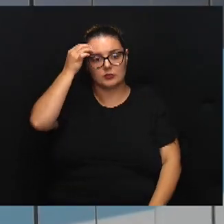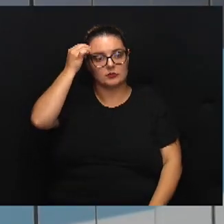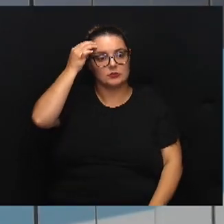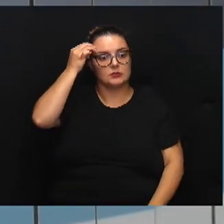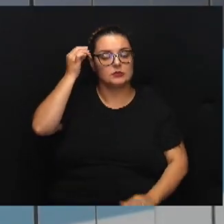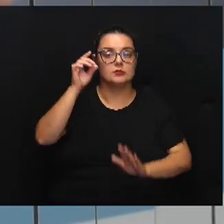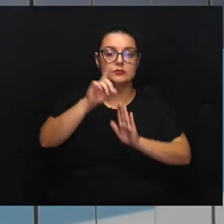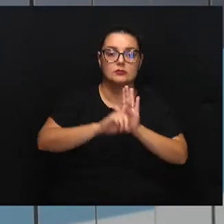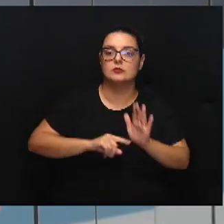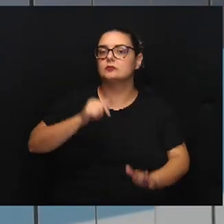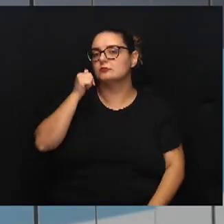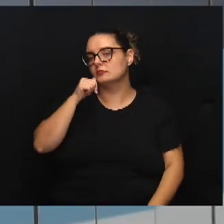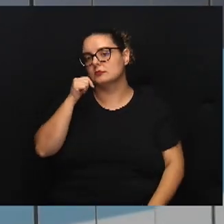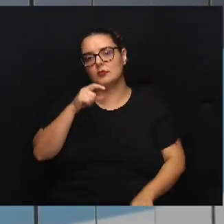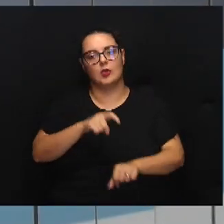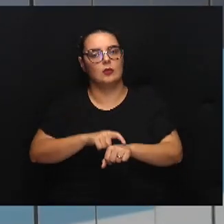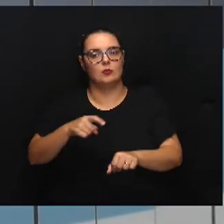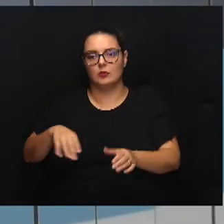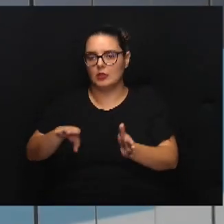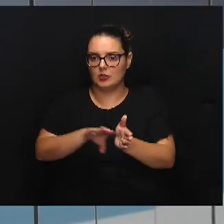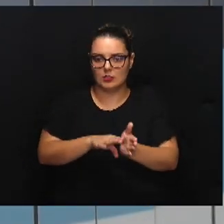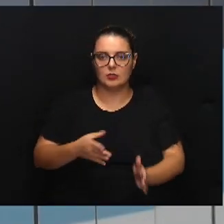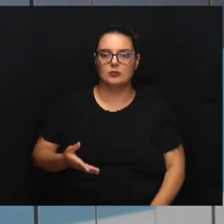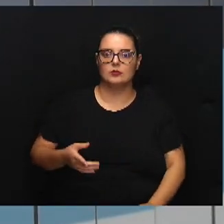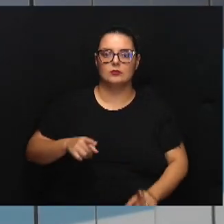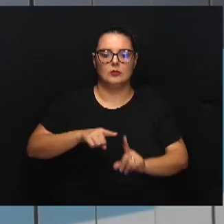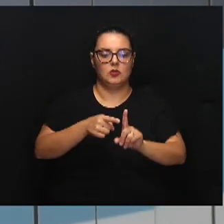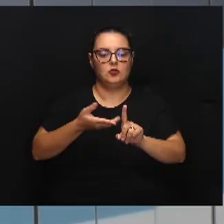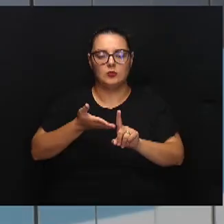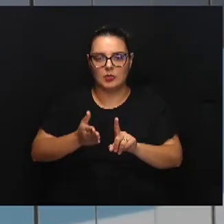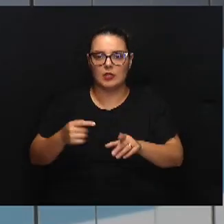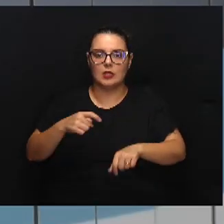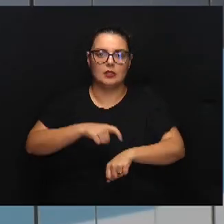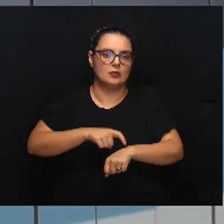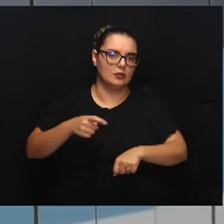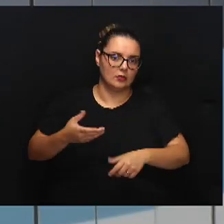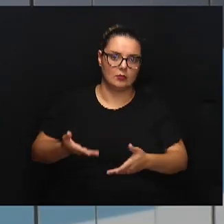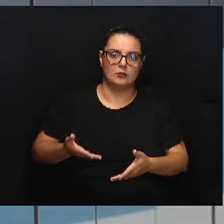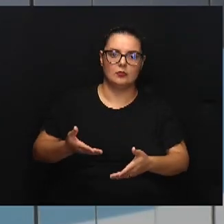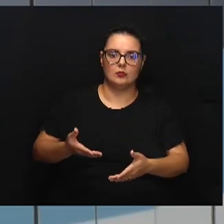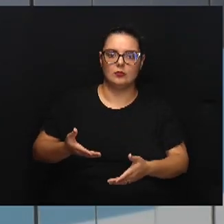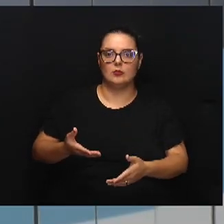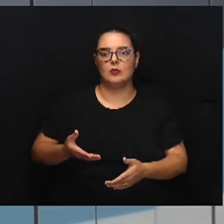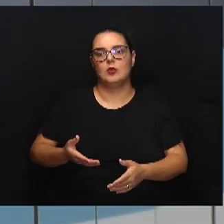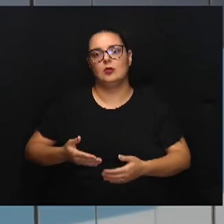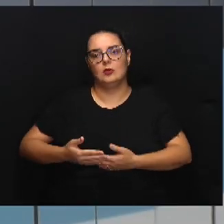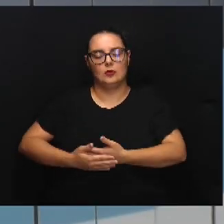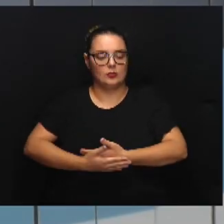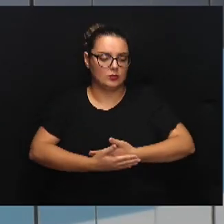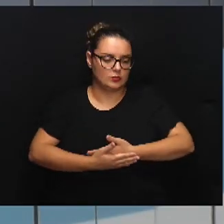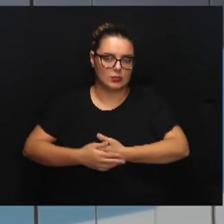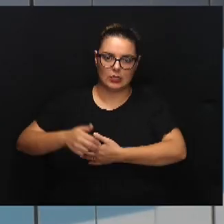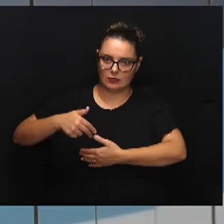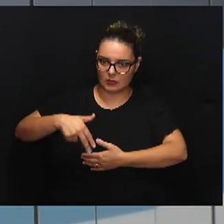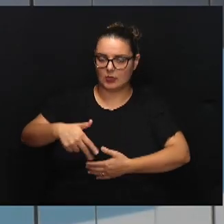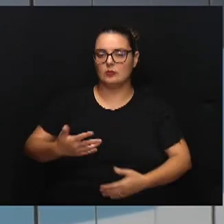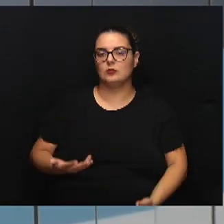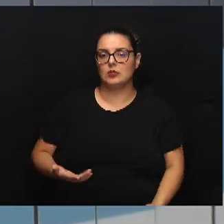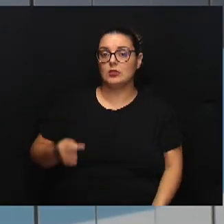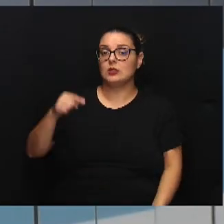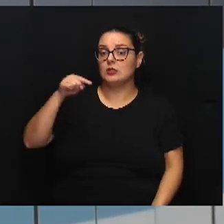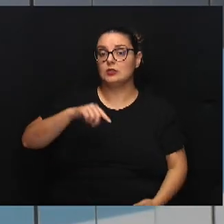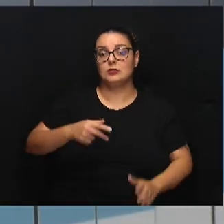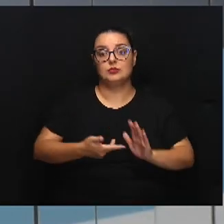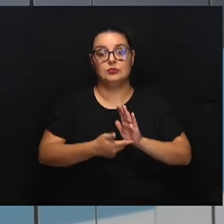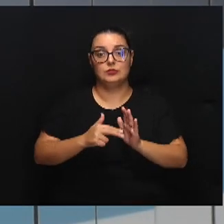dessa mulher, desde o momento que ela chega para ter o parto, até o momento que ela sai com o seu bebê da maternidade. Isso